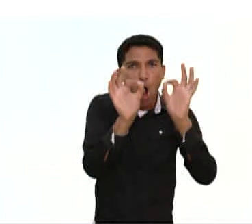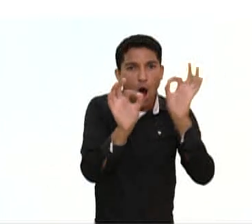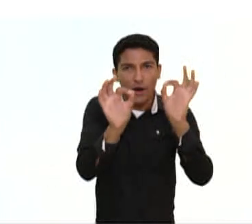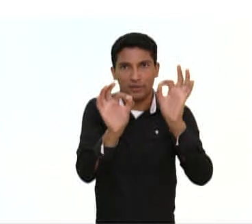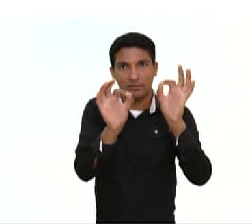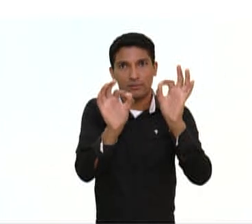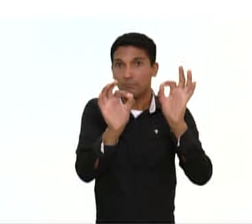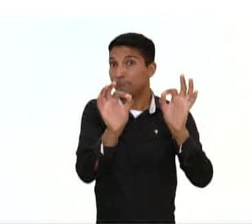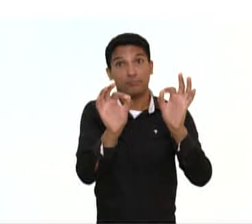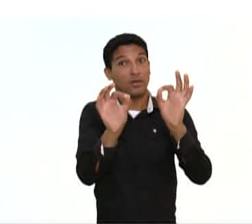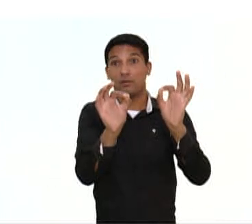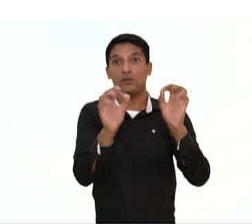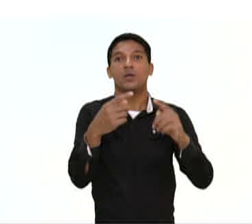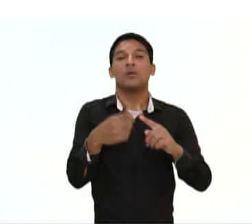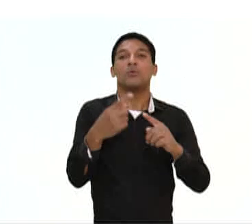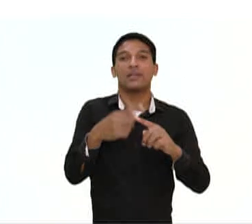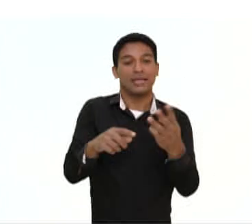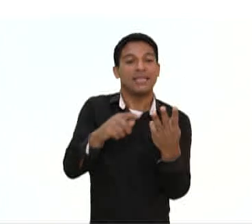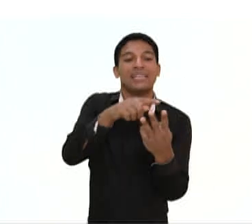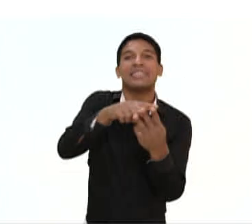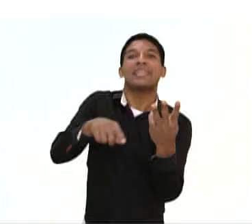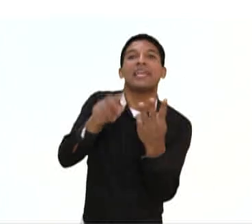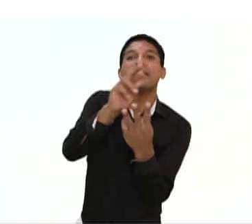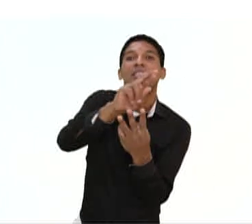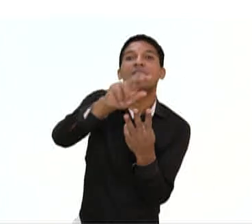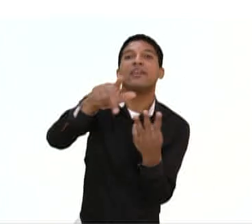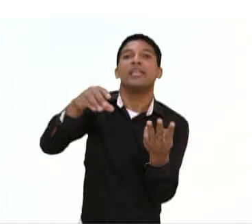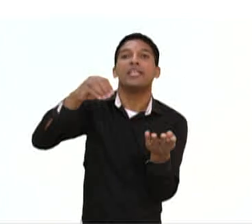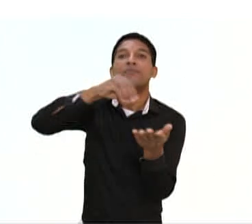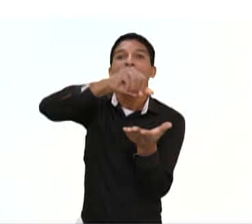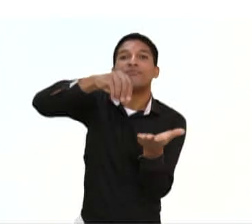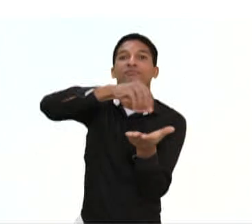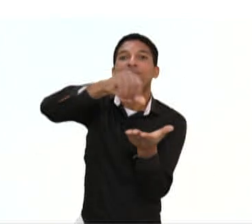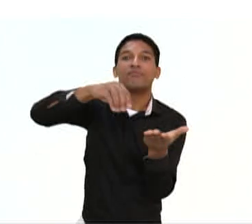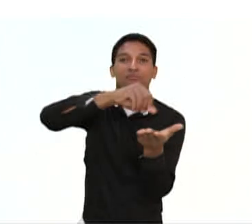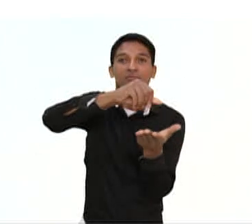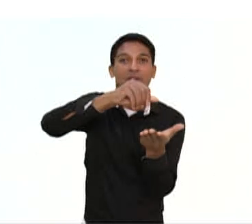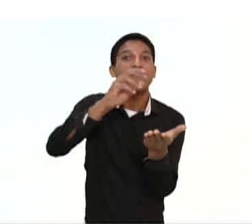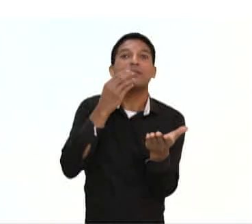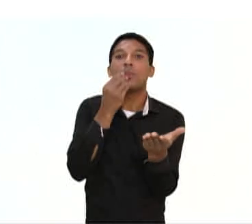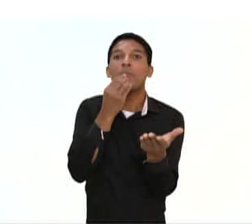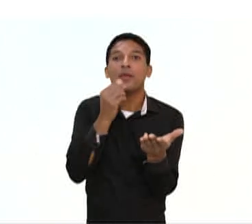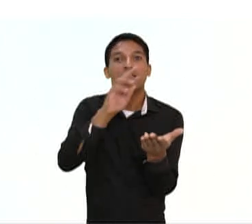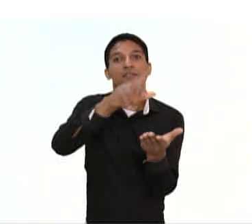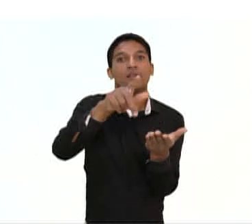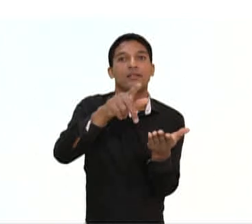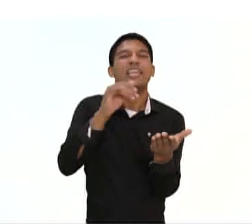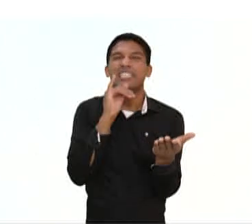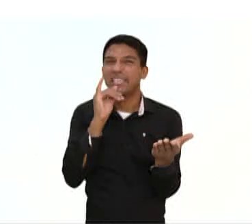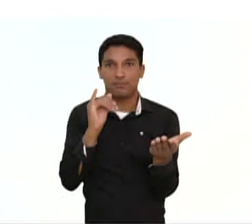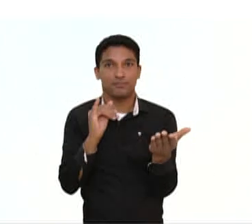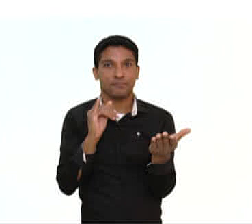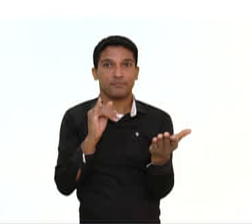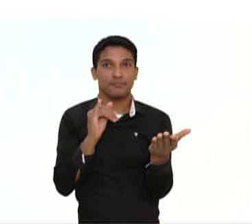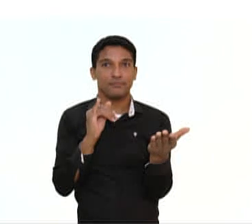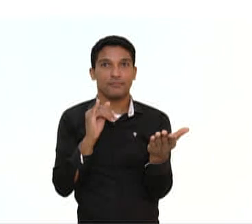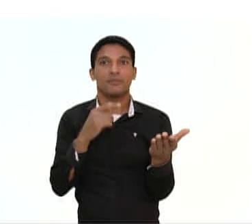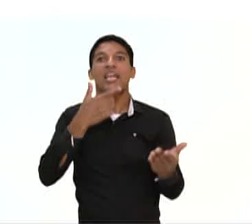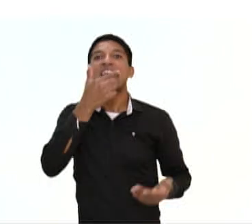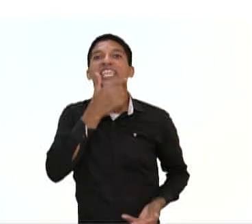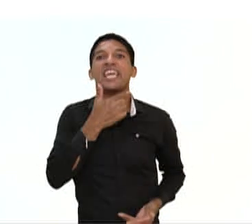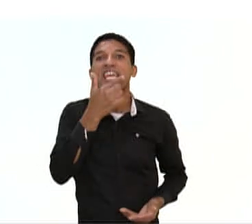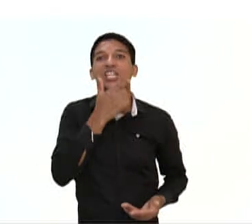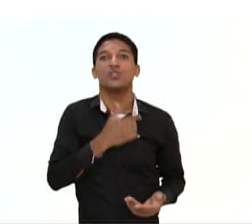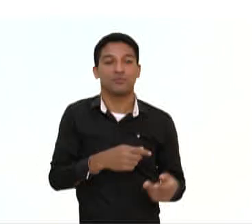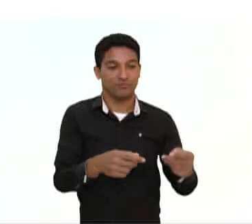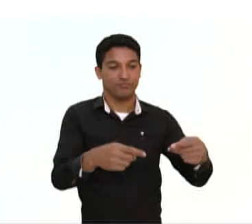diferentes, em qualquer ordem, definem o mesmo sabor de pizza, tá? Se eu coloco queijo, 4